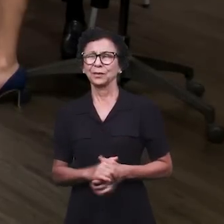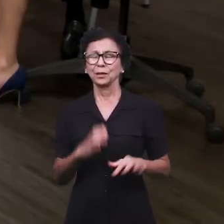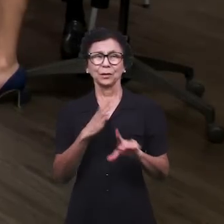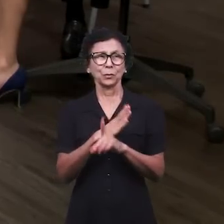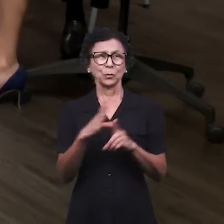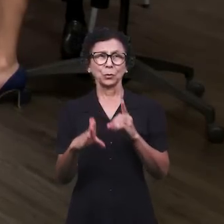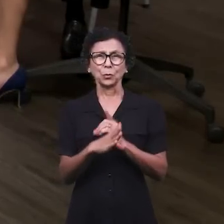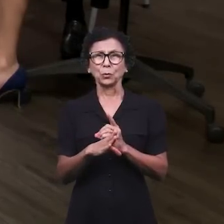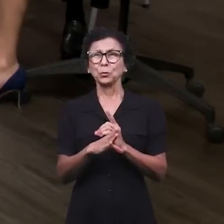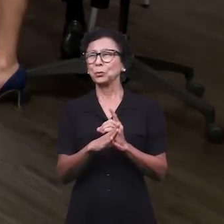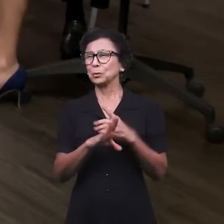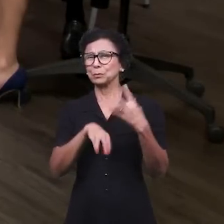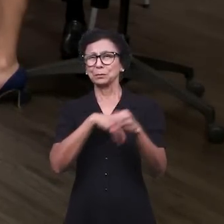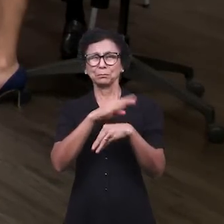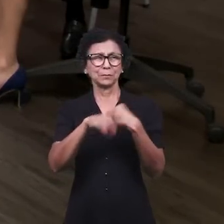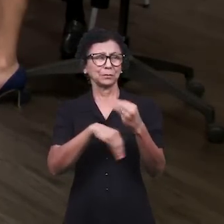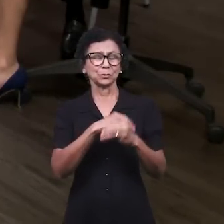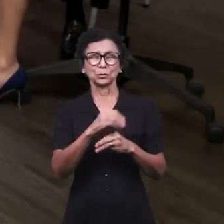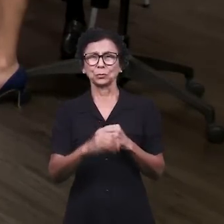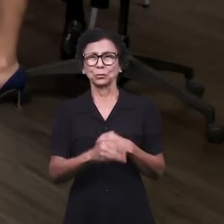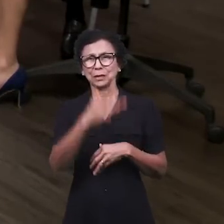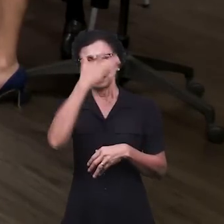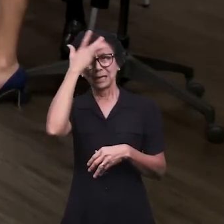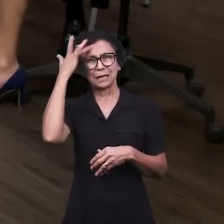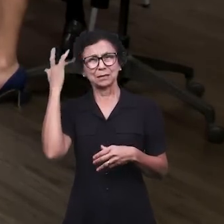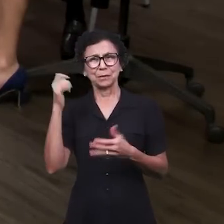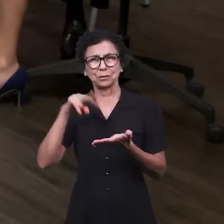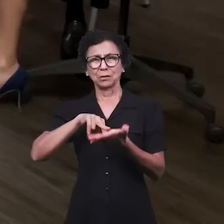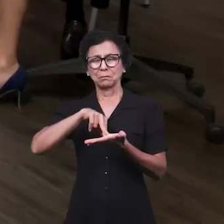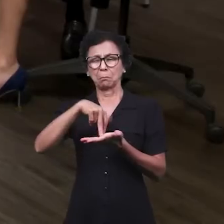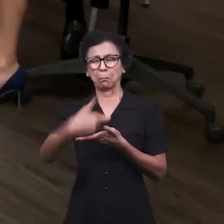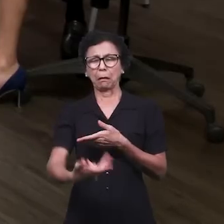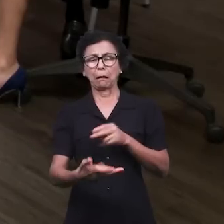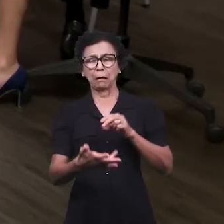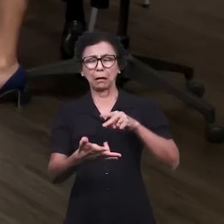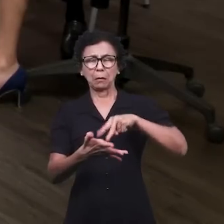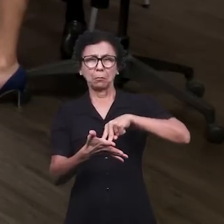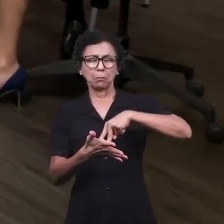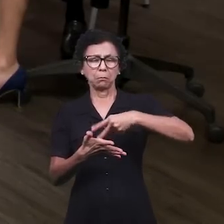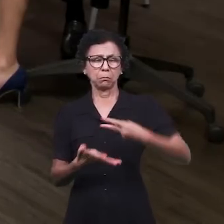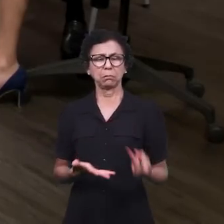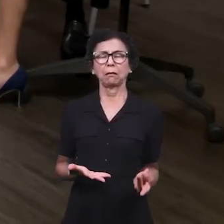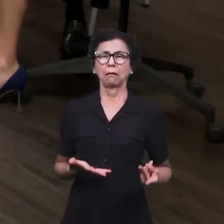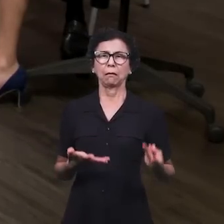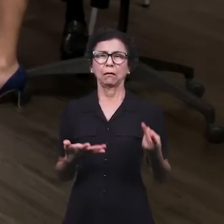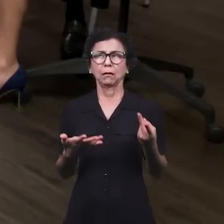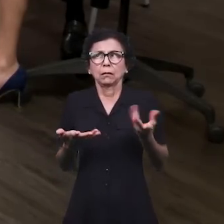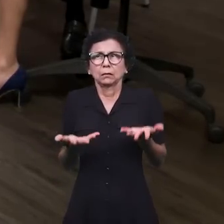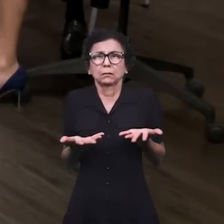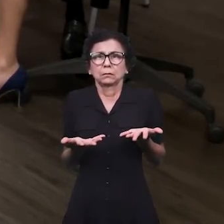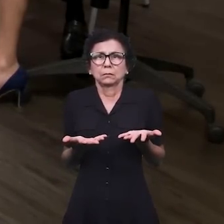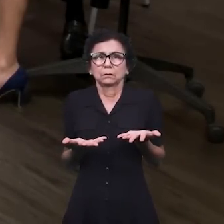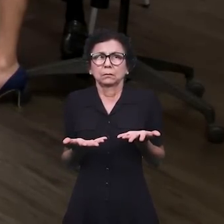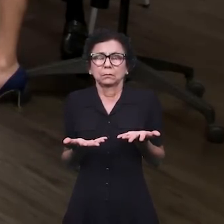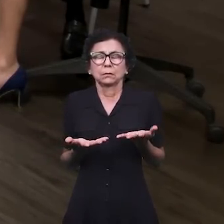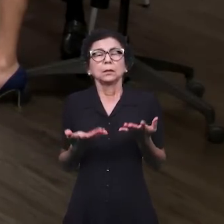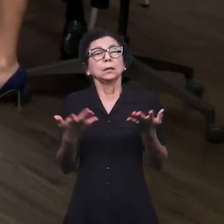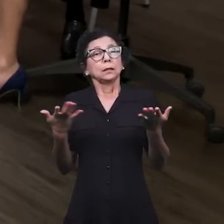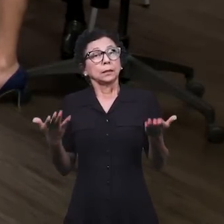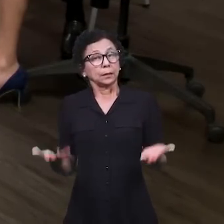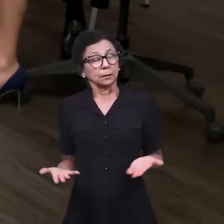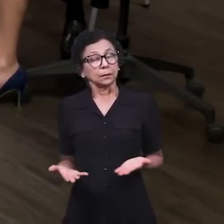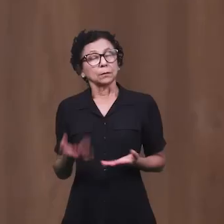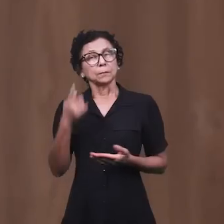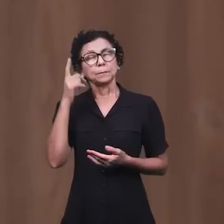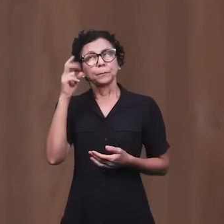muito desorganizado e havia muita gente caindo pelo chão, aquela coisa toda. Aí houve a revelação de começar o culto com o clamor,